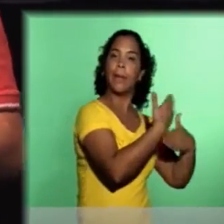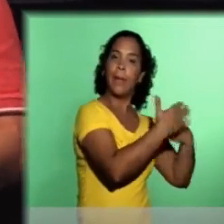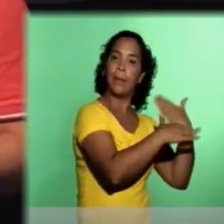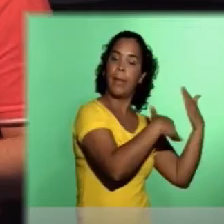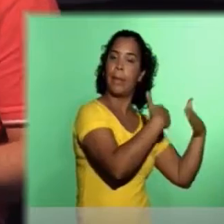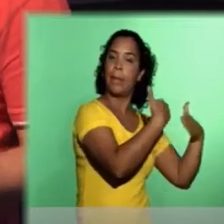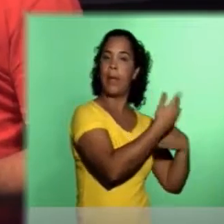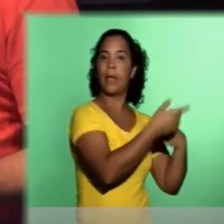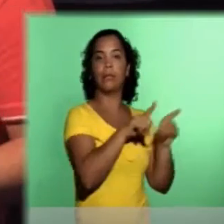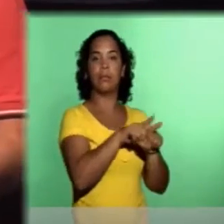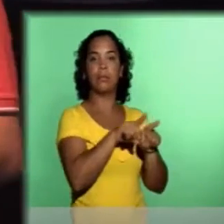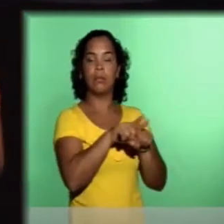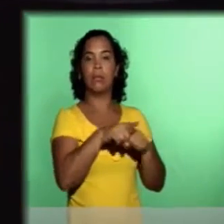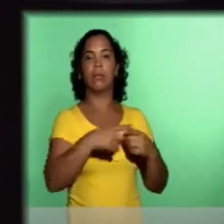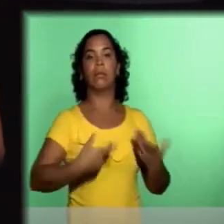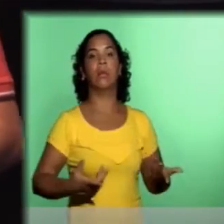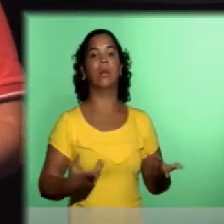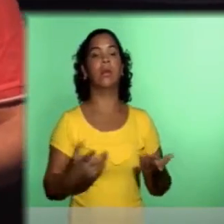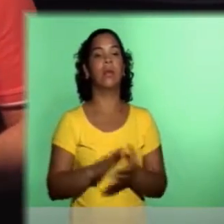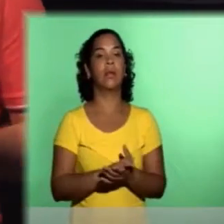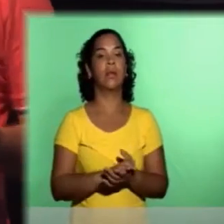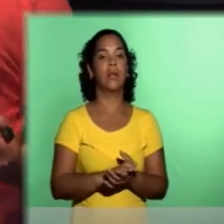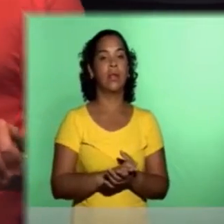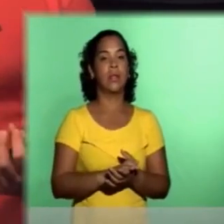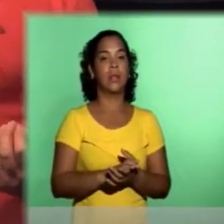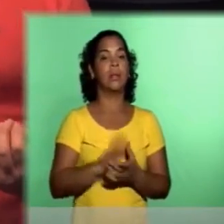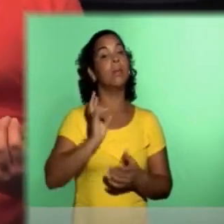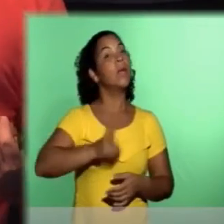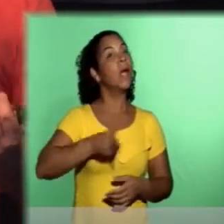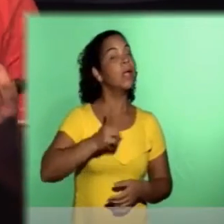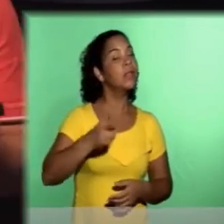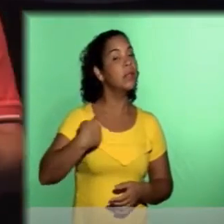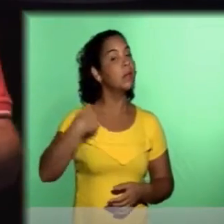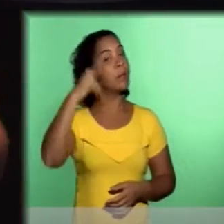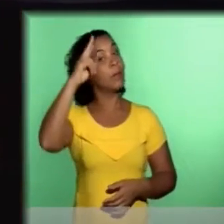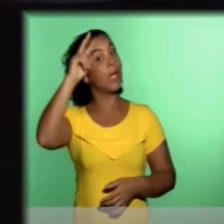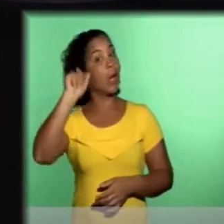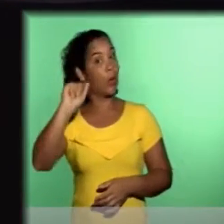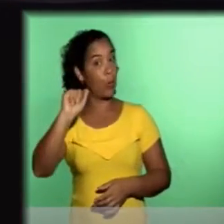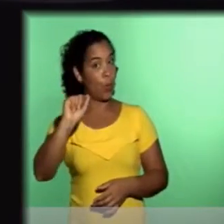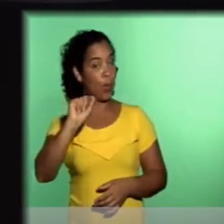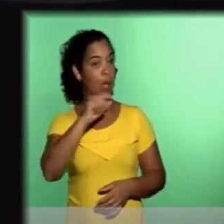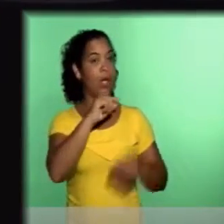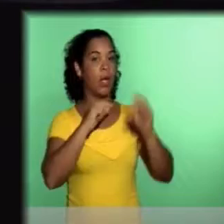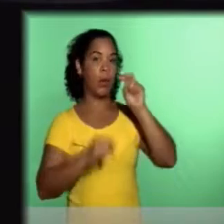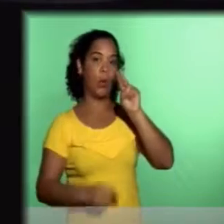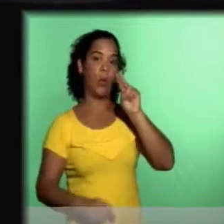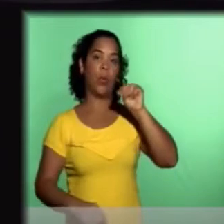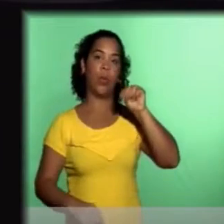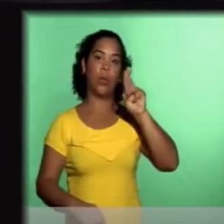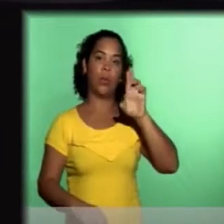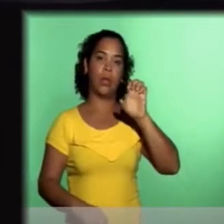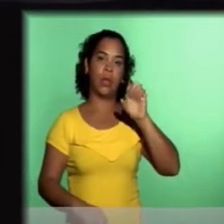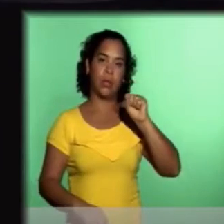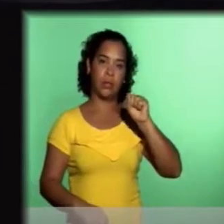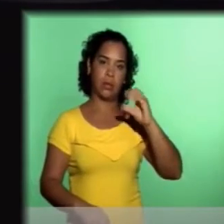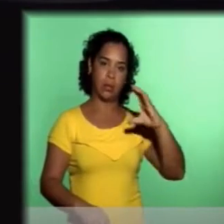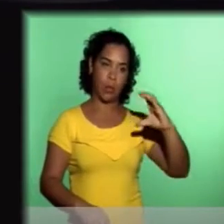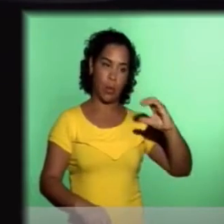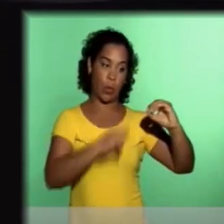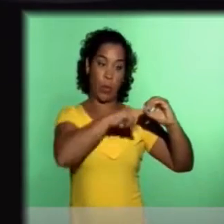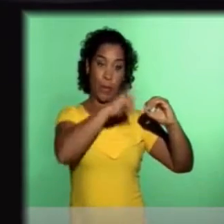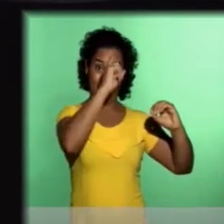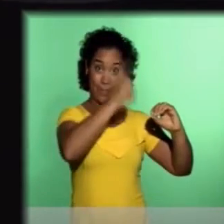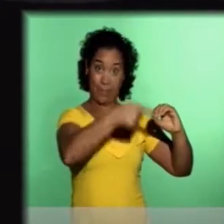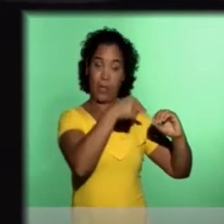de pressão sobre essas metas internacionais, sempre lembrando que esse é um mandato da Unesco, né, que é